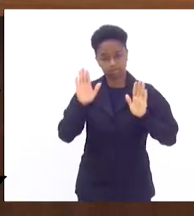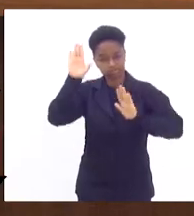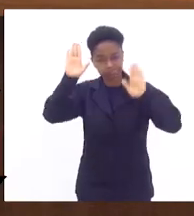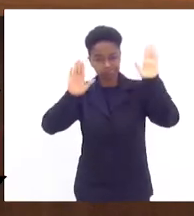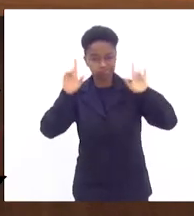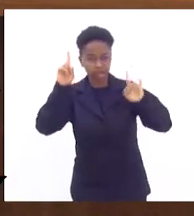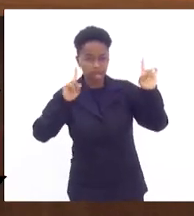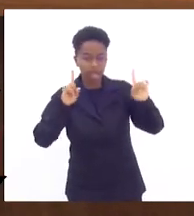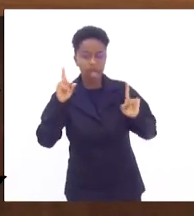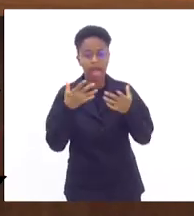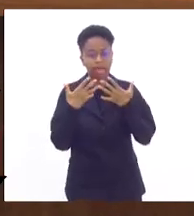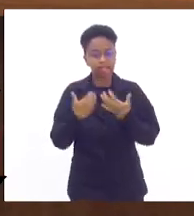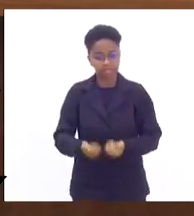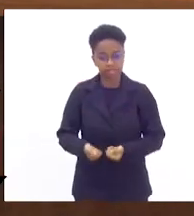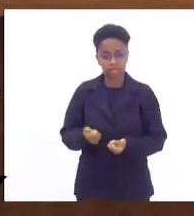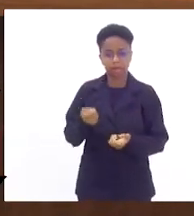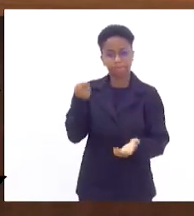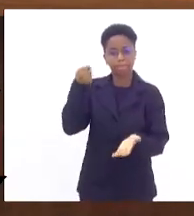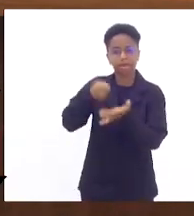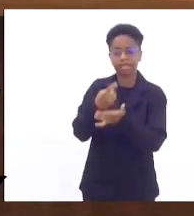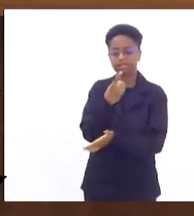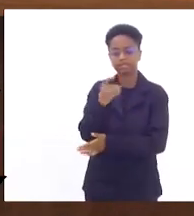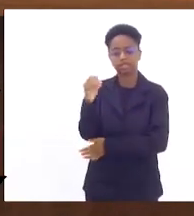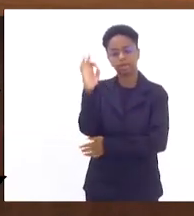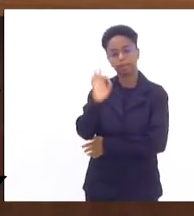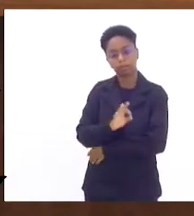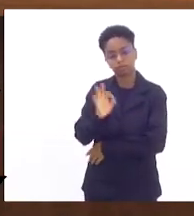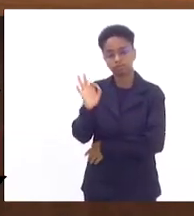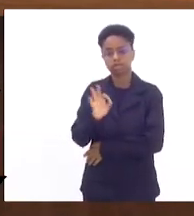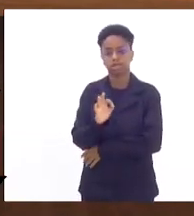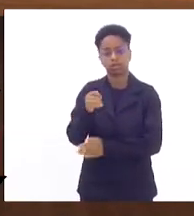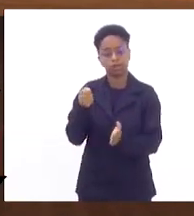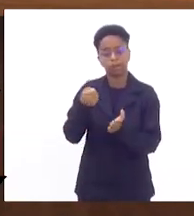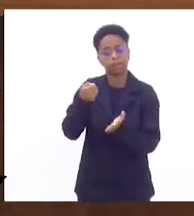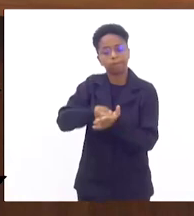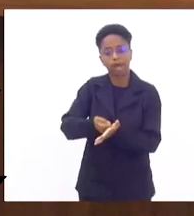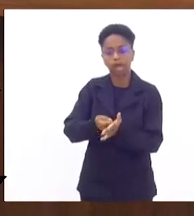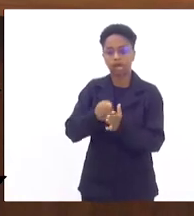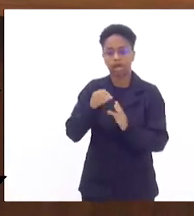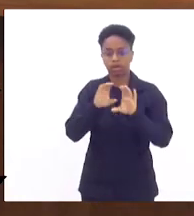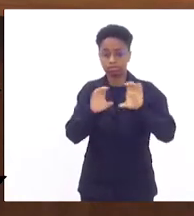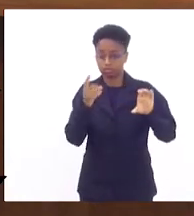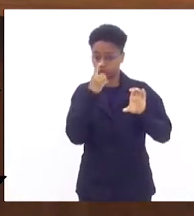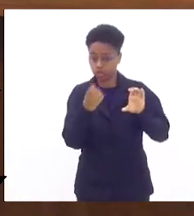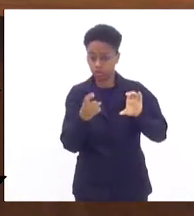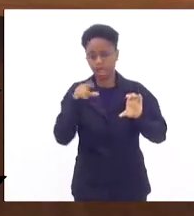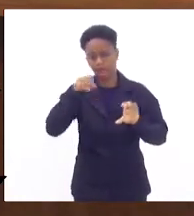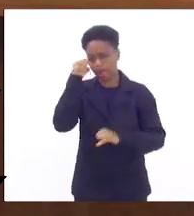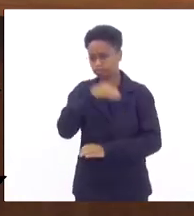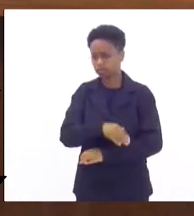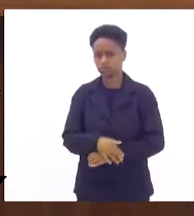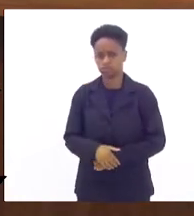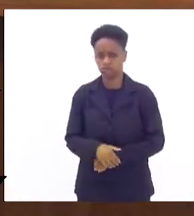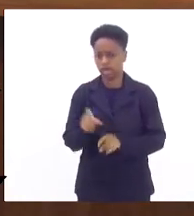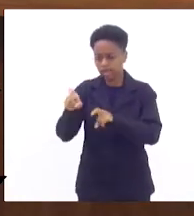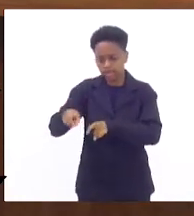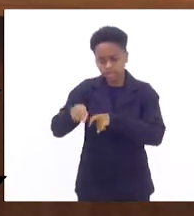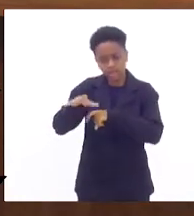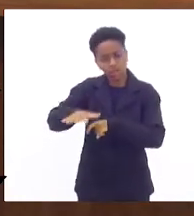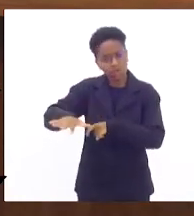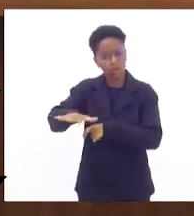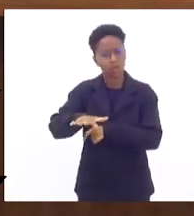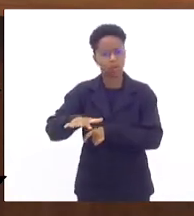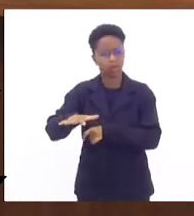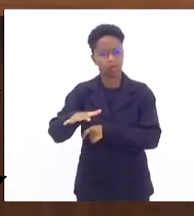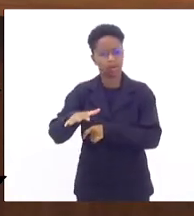goela abaixo essa tarifa de 100% da monta da cobrança de esgoto. Um verdadeiro absurdo. O interior do estado do Rio de